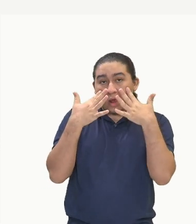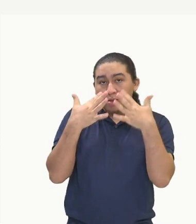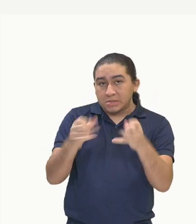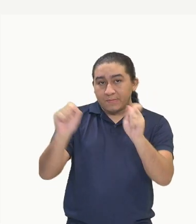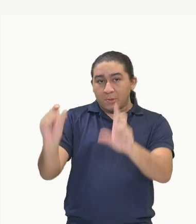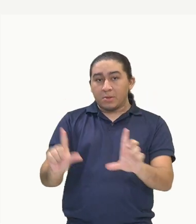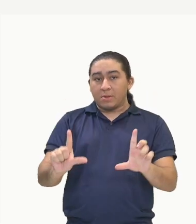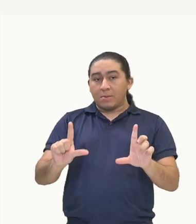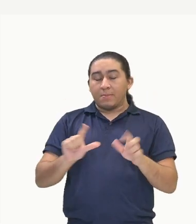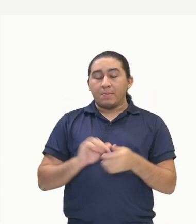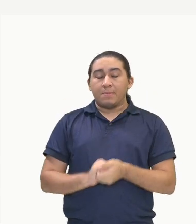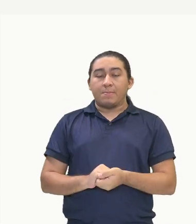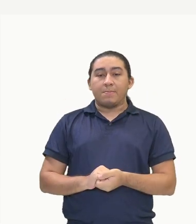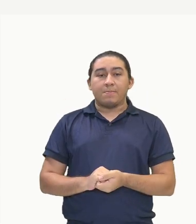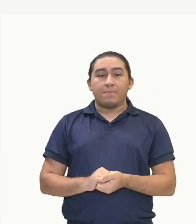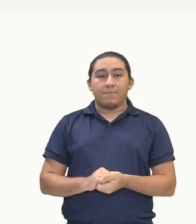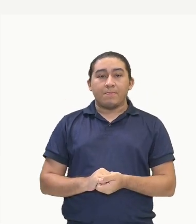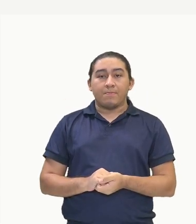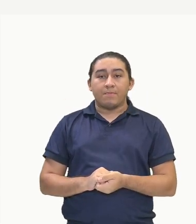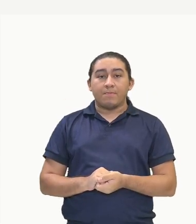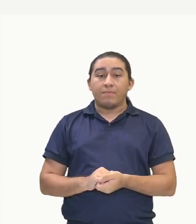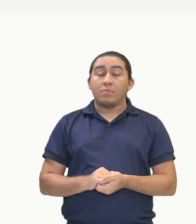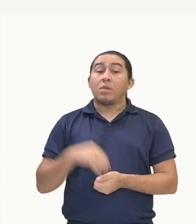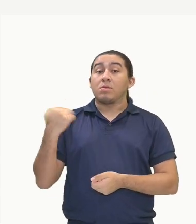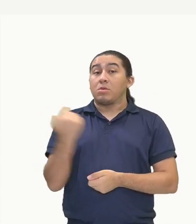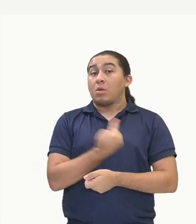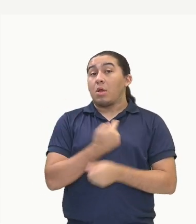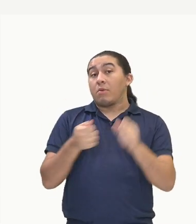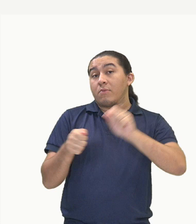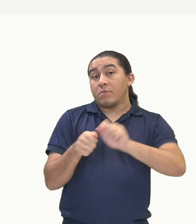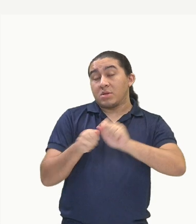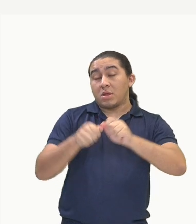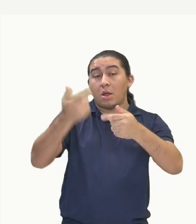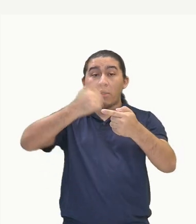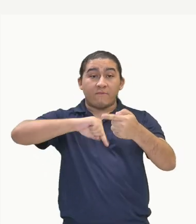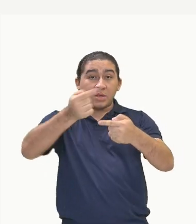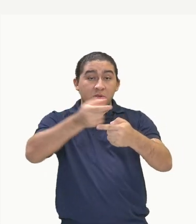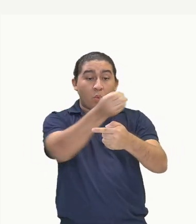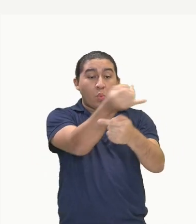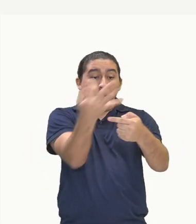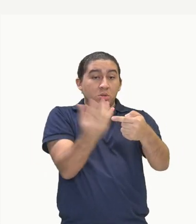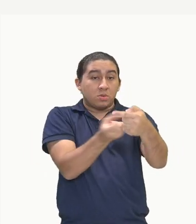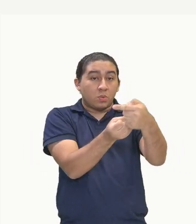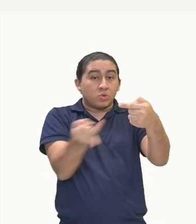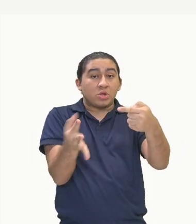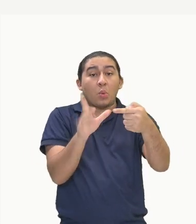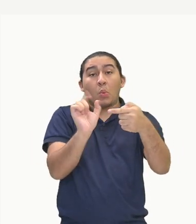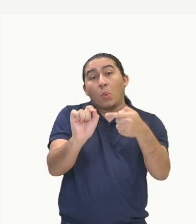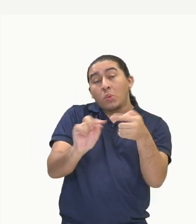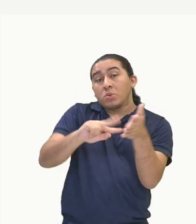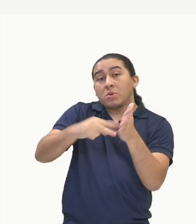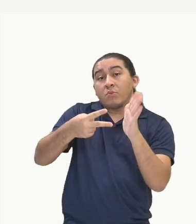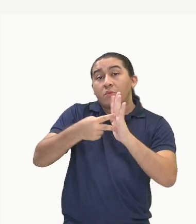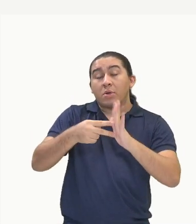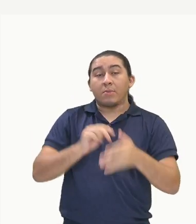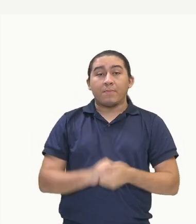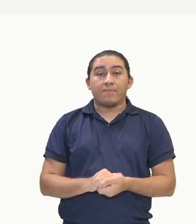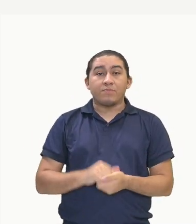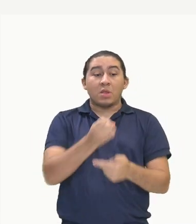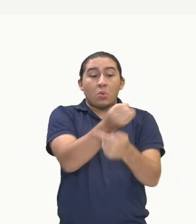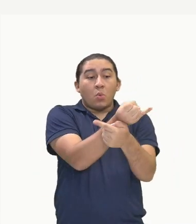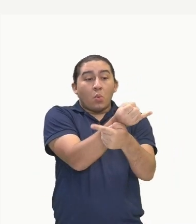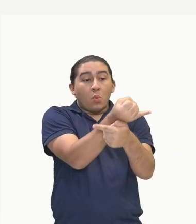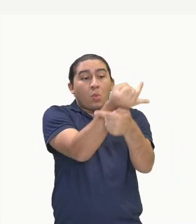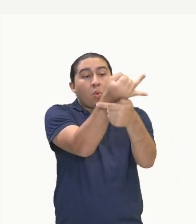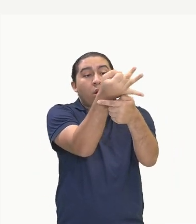cartela. Para fazer a fração de uma quantidade, o que você faz? Você vai dividir essa